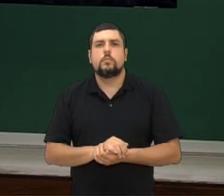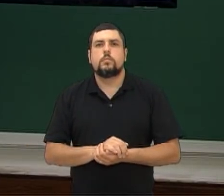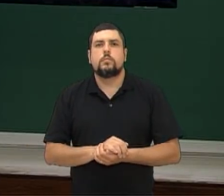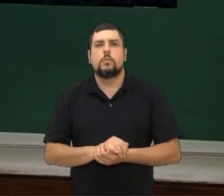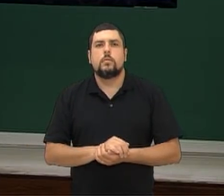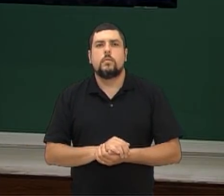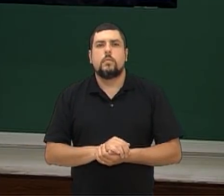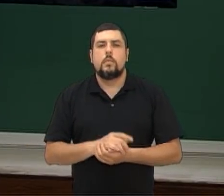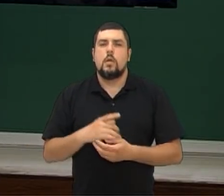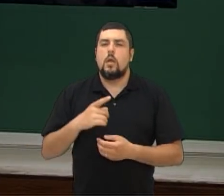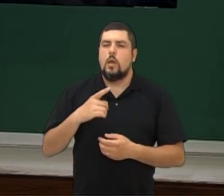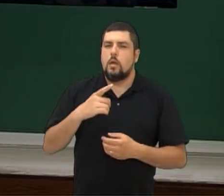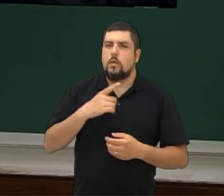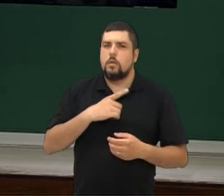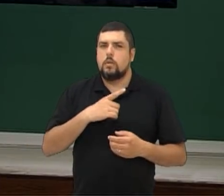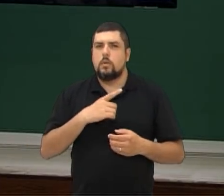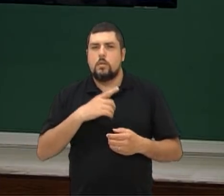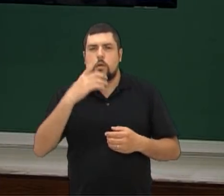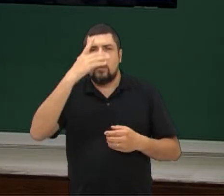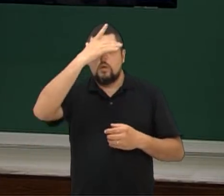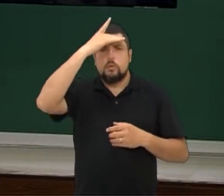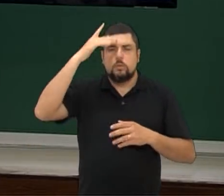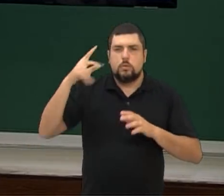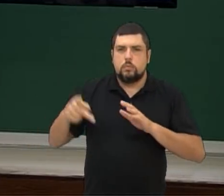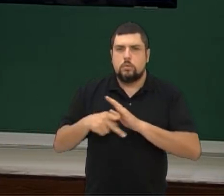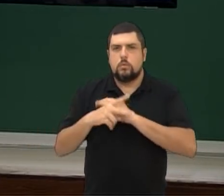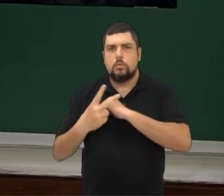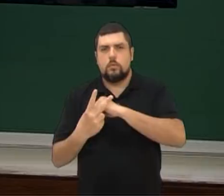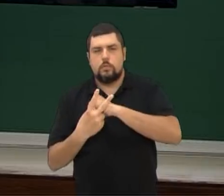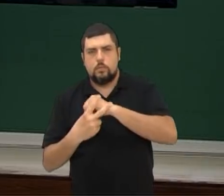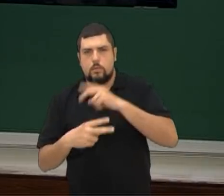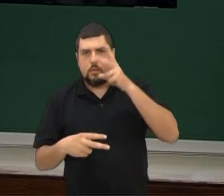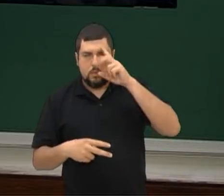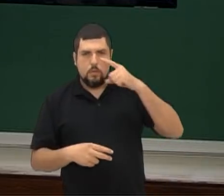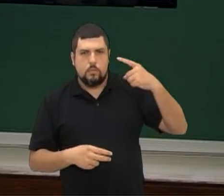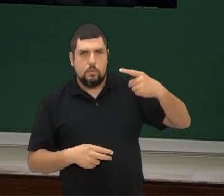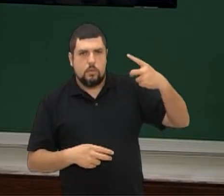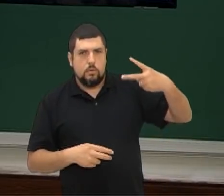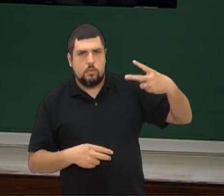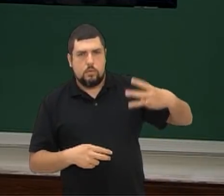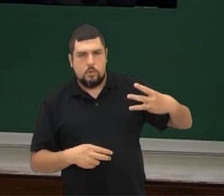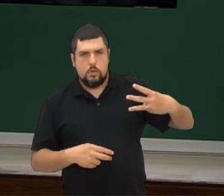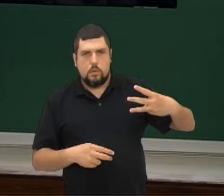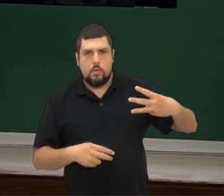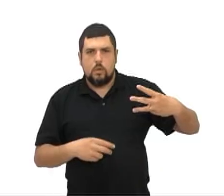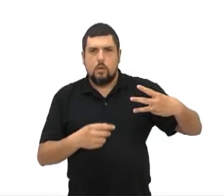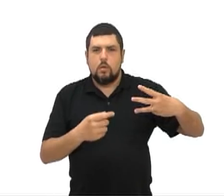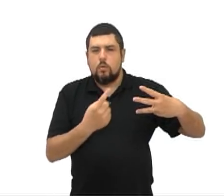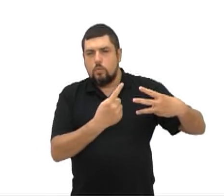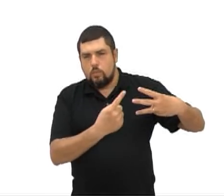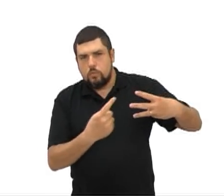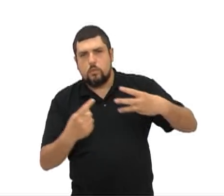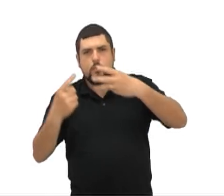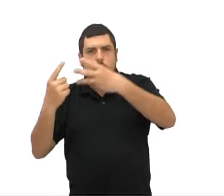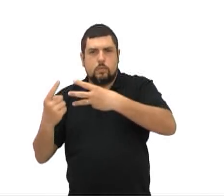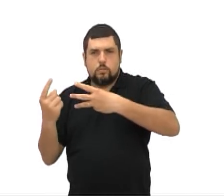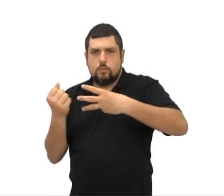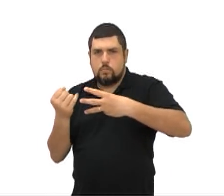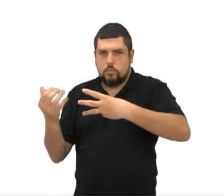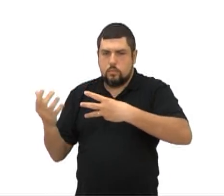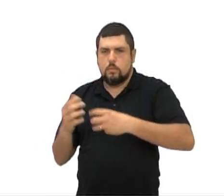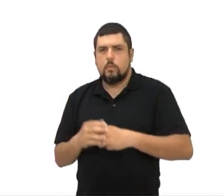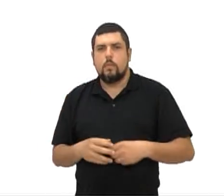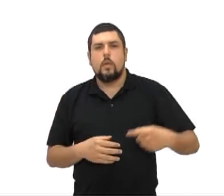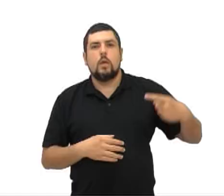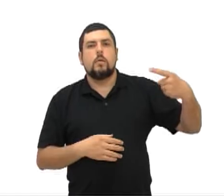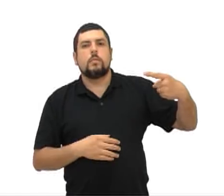as pessoas do verbo. Lembram as pessoas do verbo? Primeira, segunda e terceira pessoa, plural e singular. A primeira pessoa do verbo, quem é a